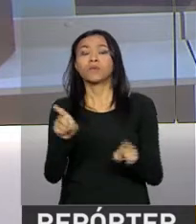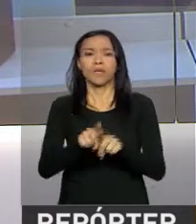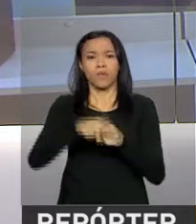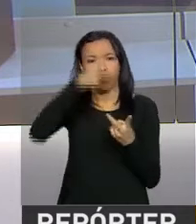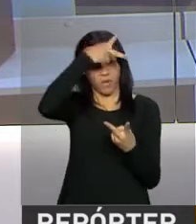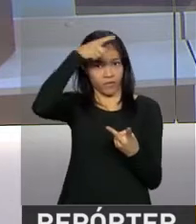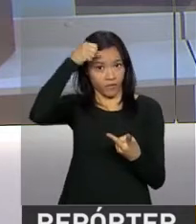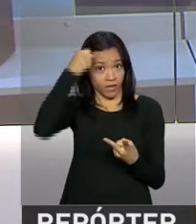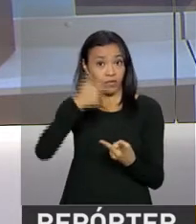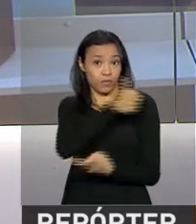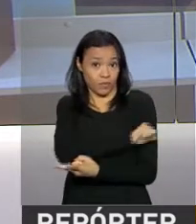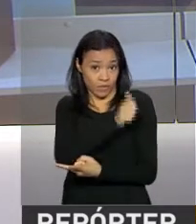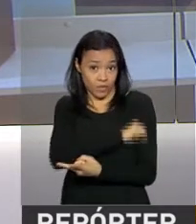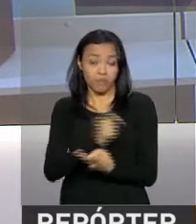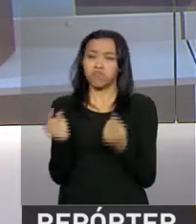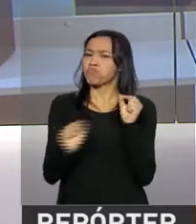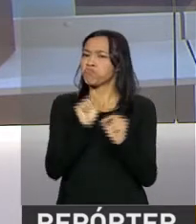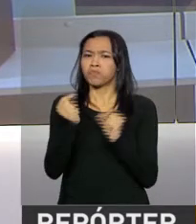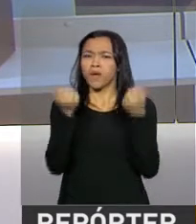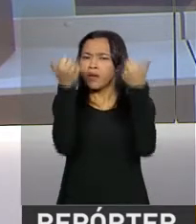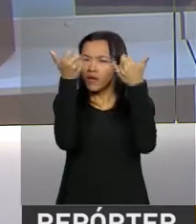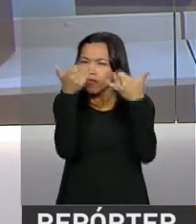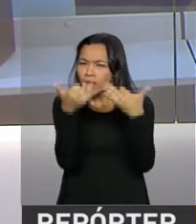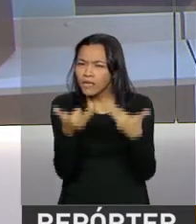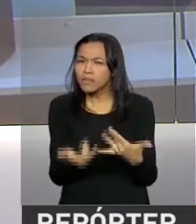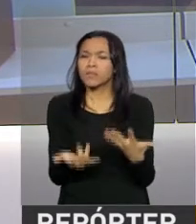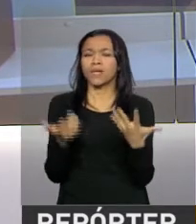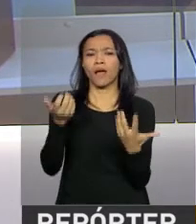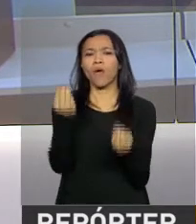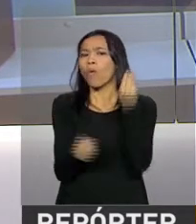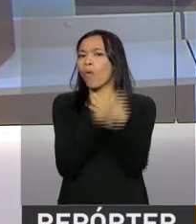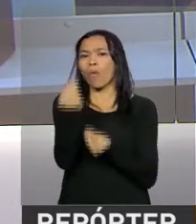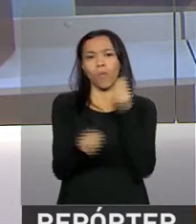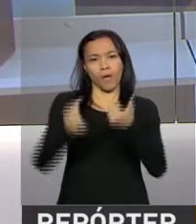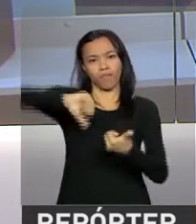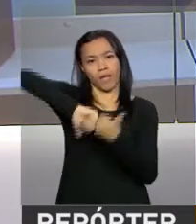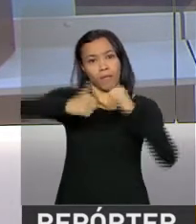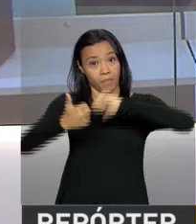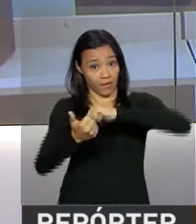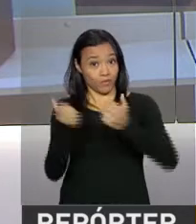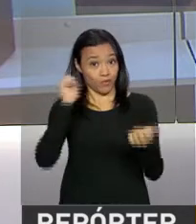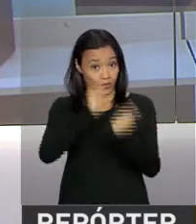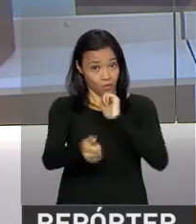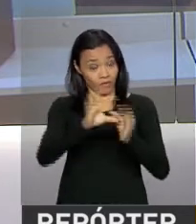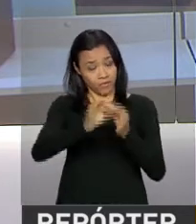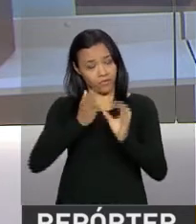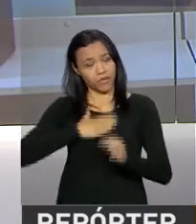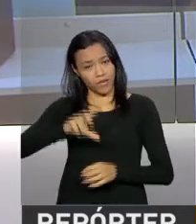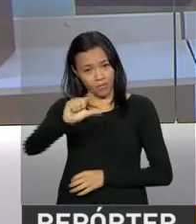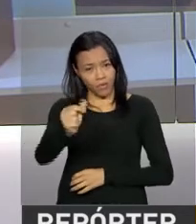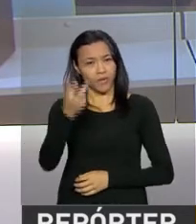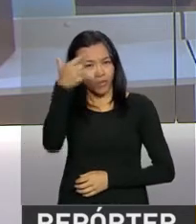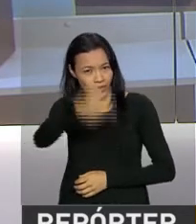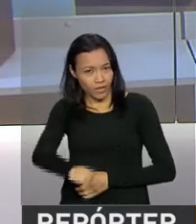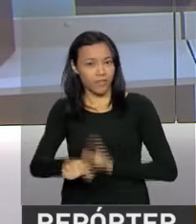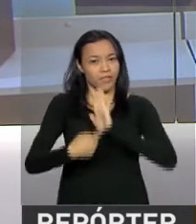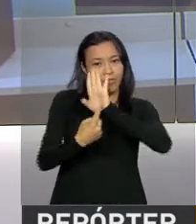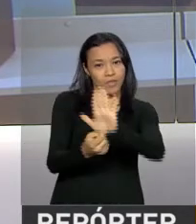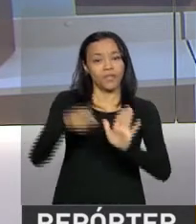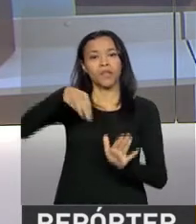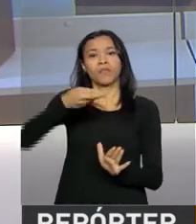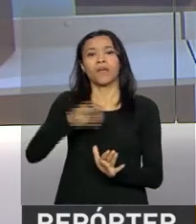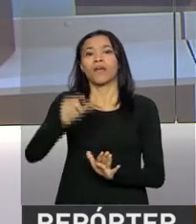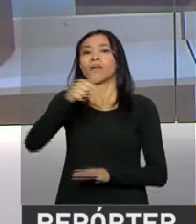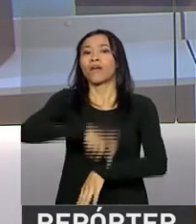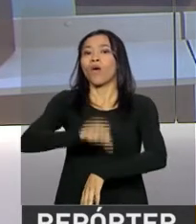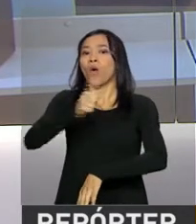do Rio de Janeiro, Eduardo Paes, que eles vão fazer um balanço sobre os Jogos Olímpicos. A gente pode se ver também daqui a pouco na próxima edição do Repórter NBR, às